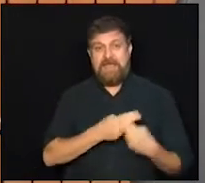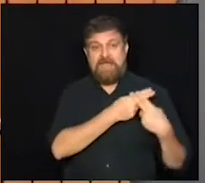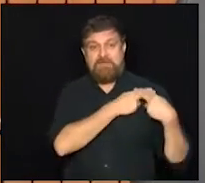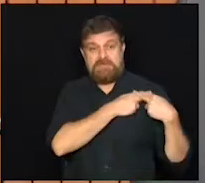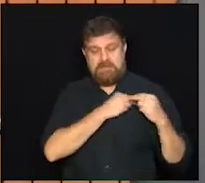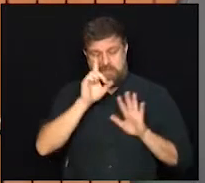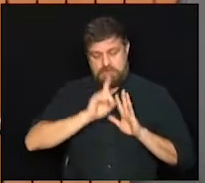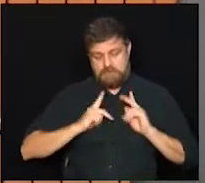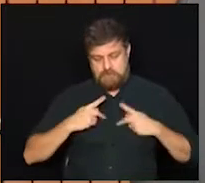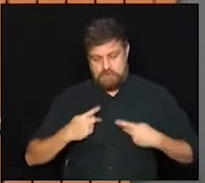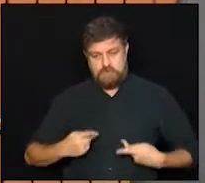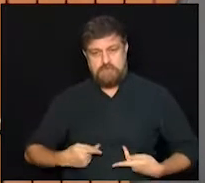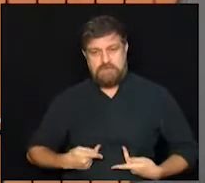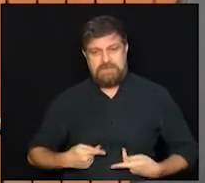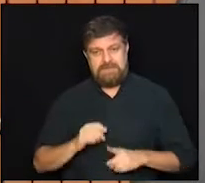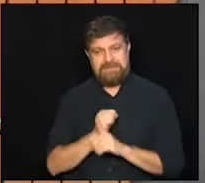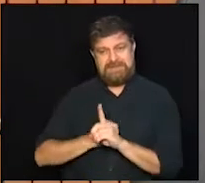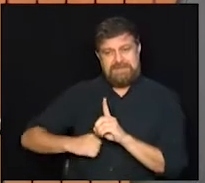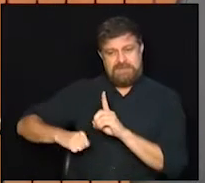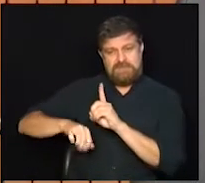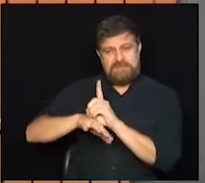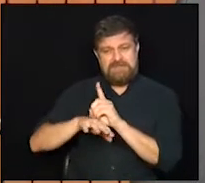Sociedade